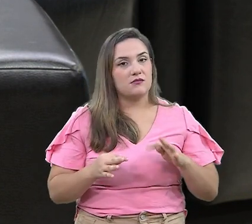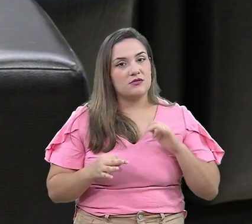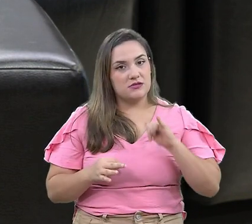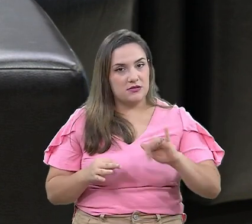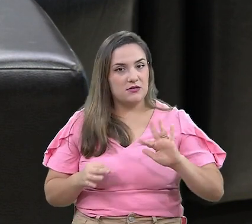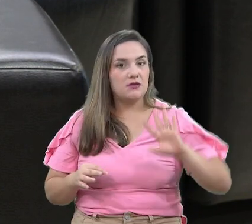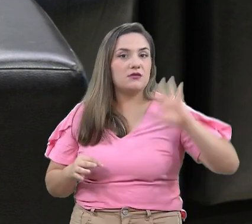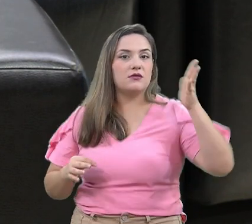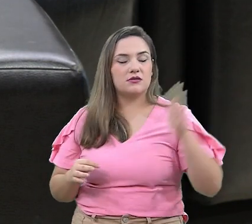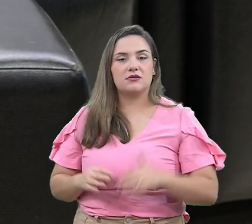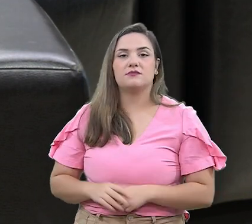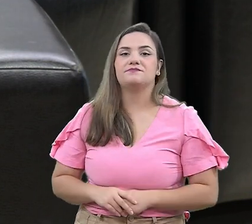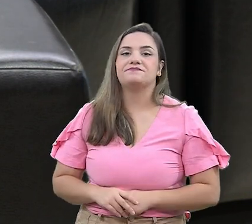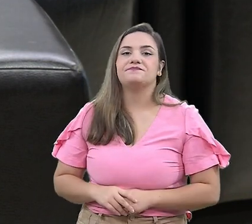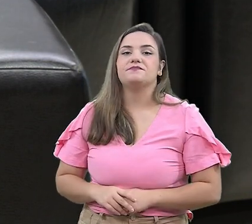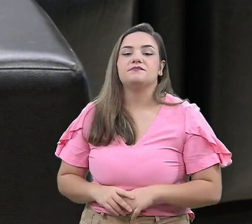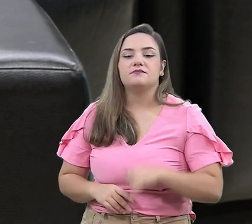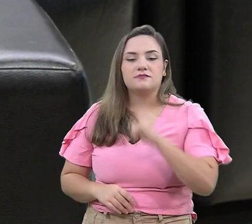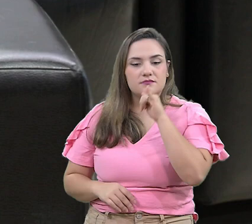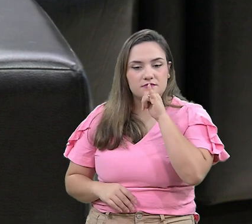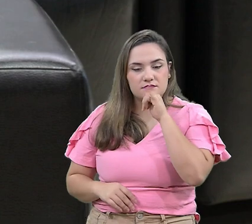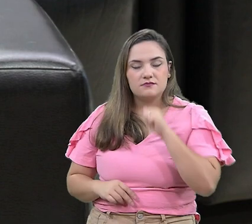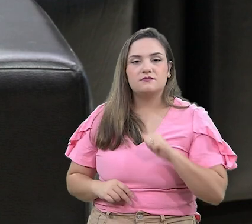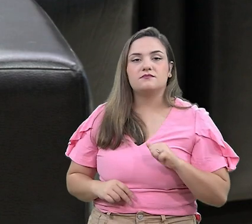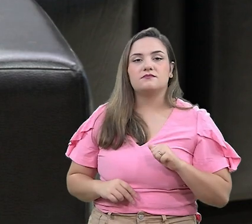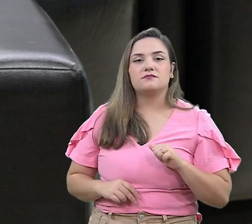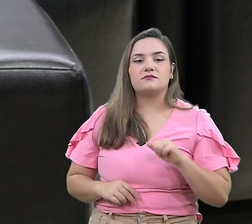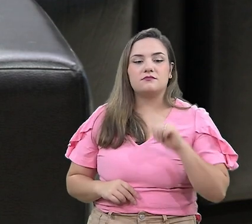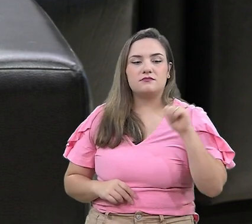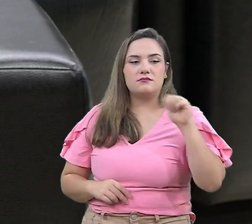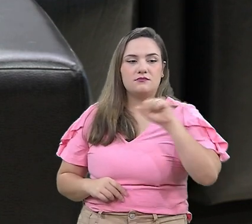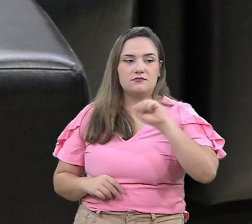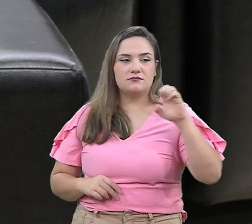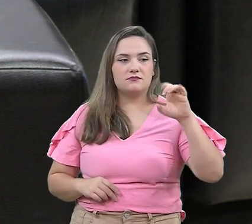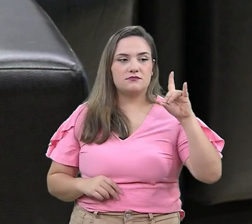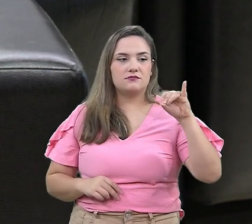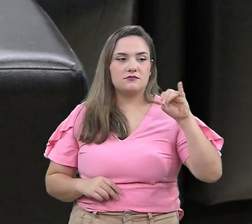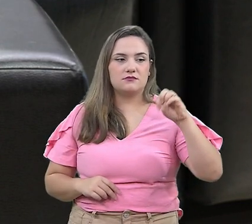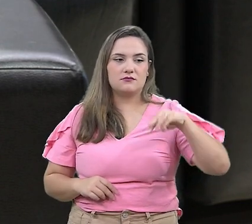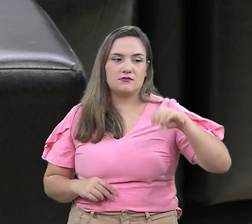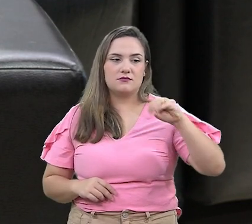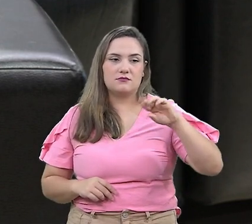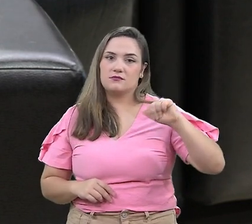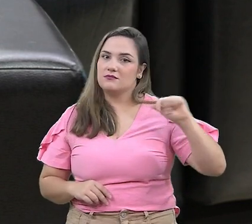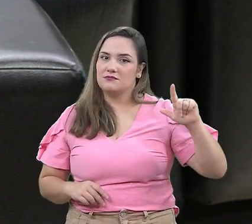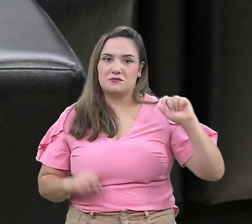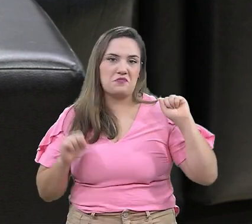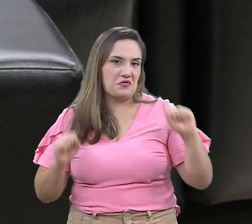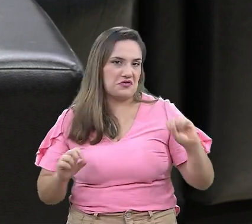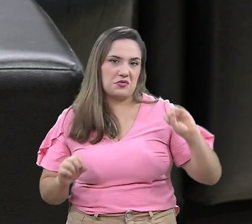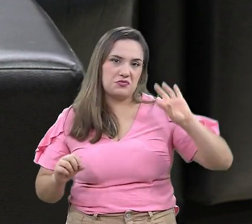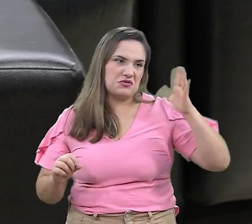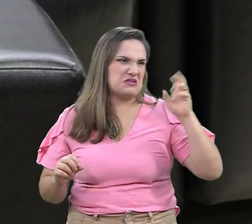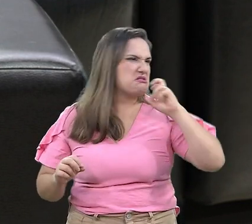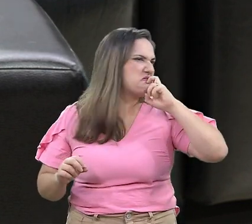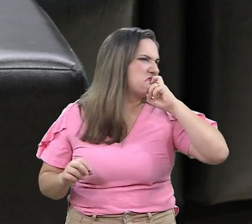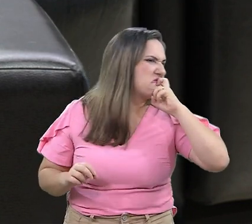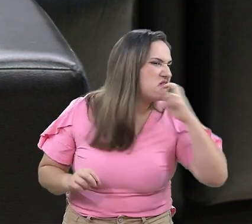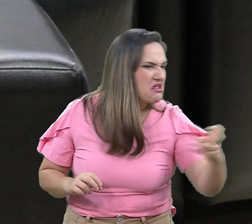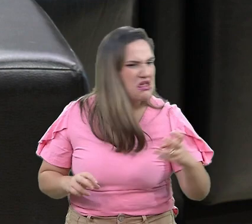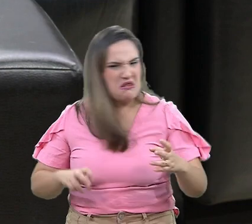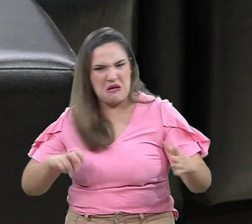fatos, porque, por exemplo, diversamente do assédio sexual, o assédio moral pode ocorrer na frente de outras pessoas, né?